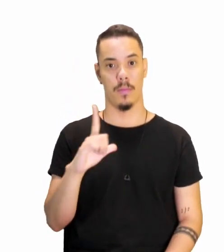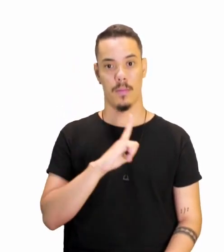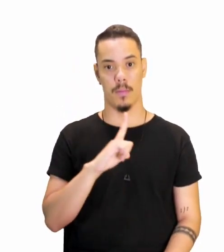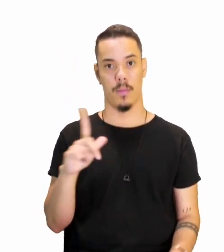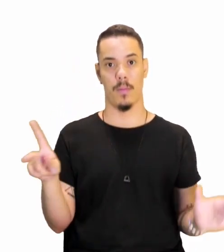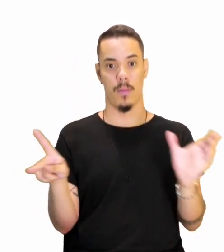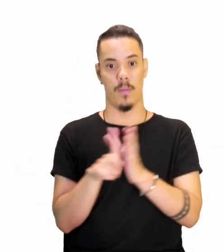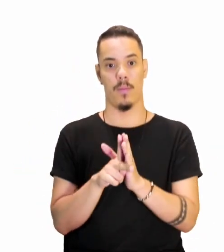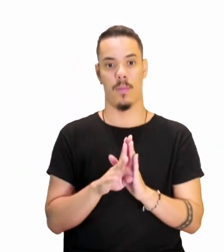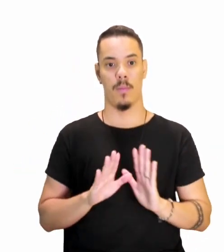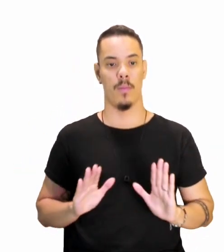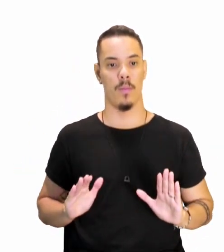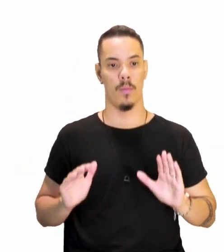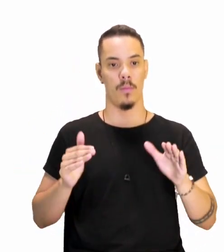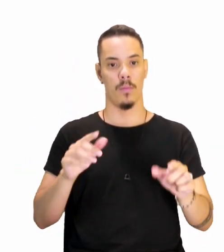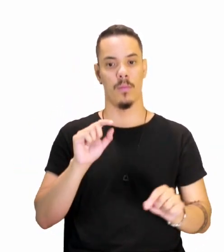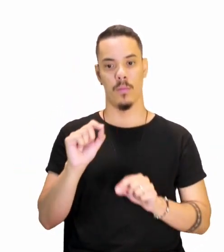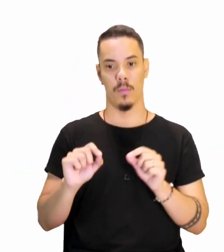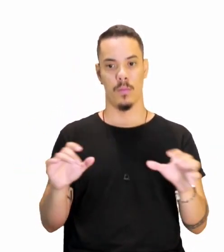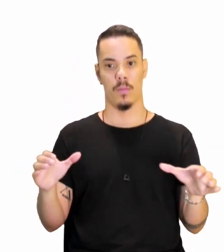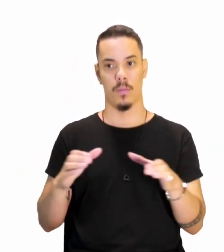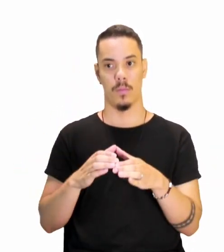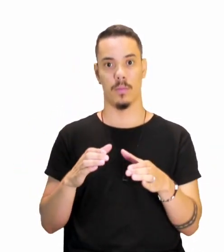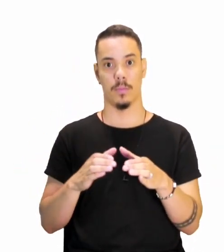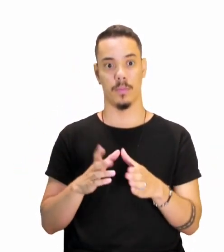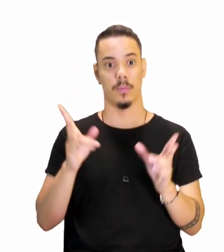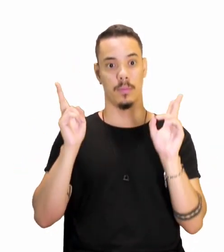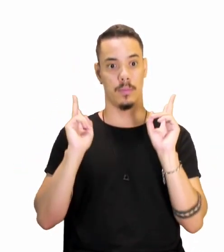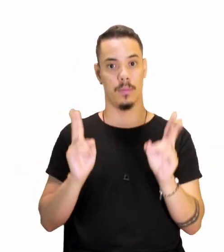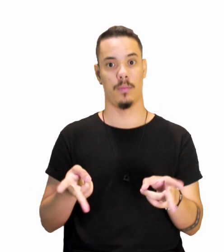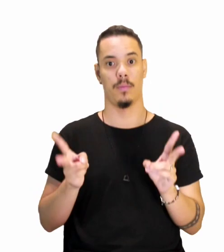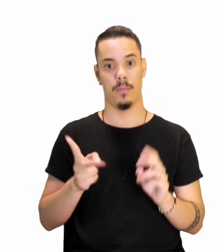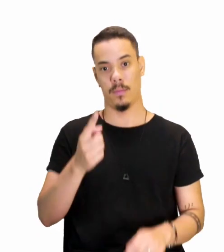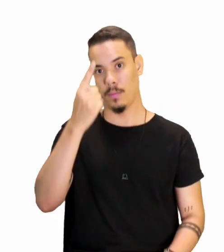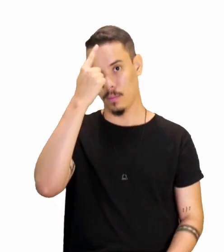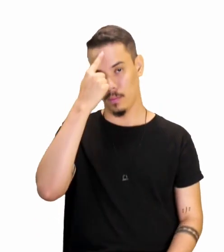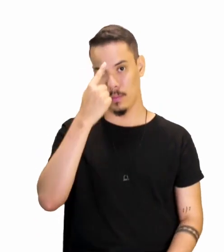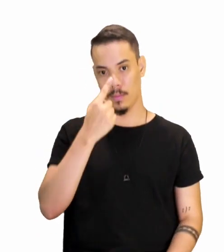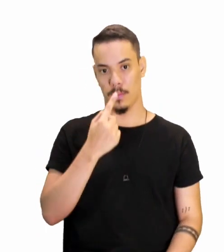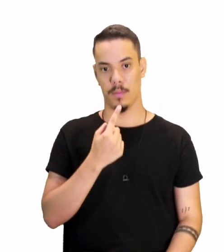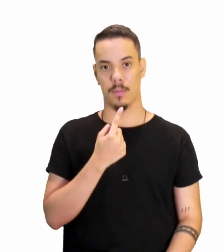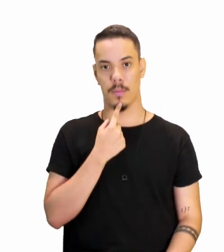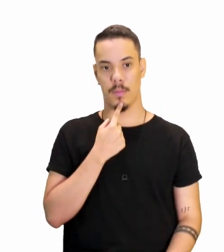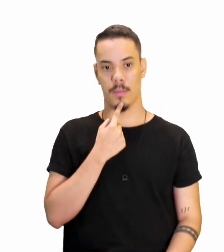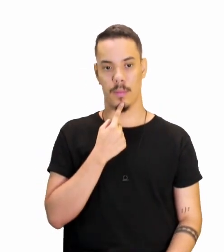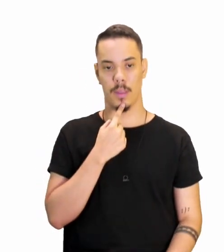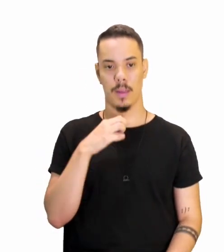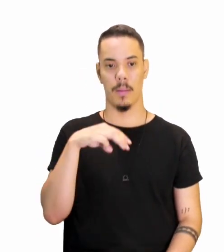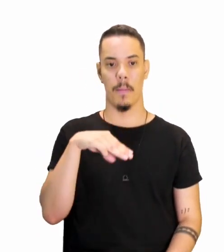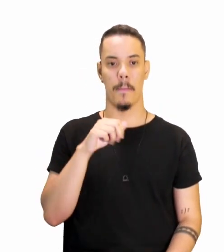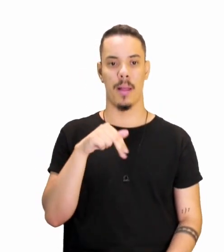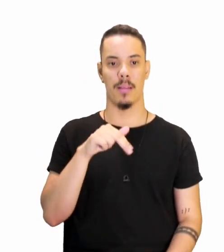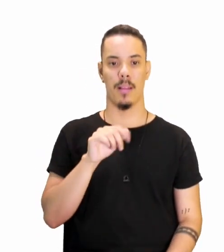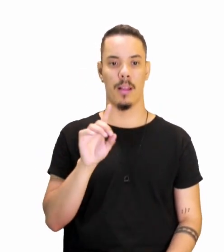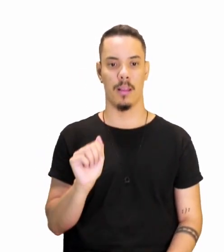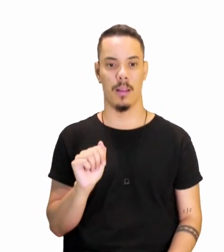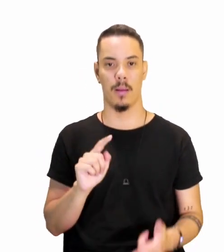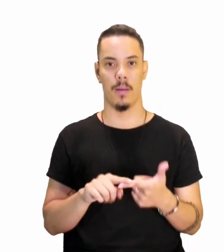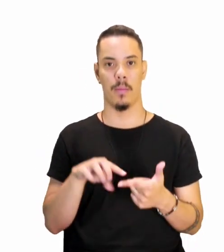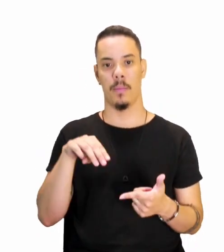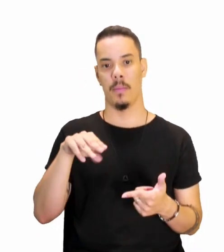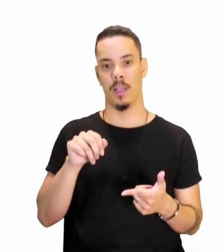o quê? Um conjunto de seres da mesma espécie. Manada,